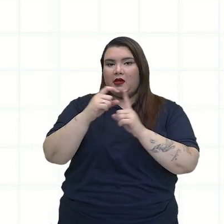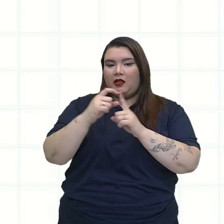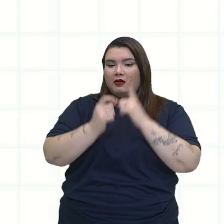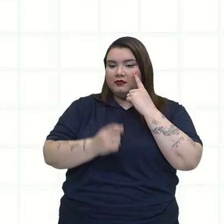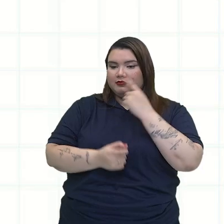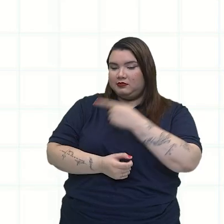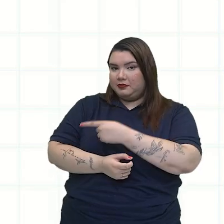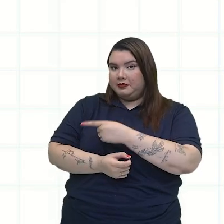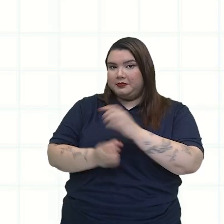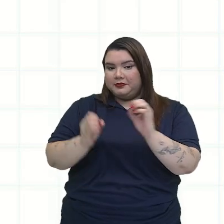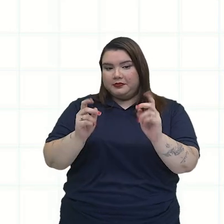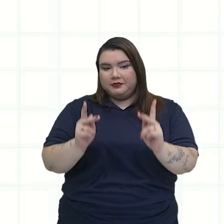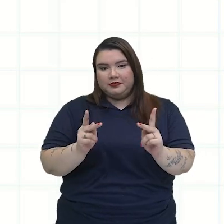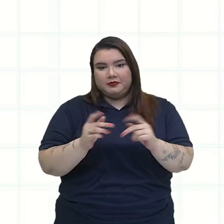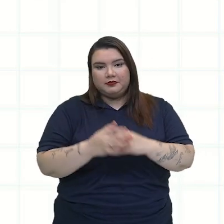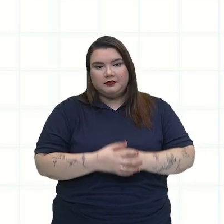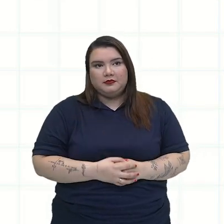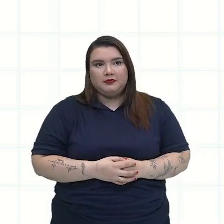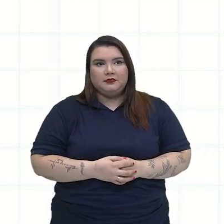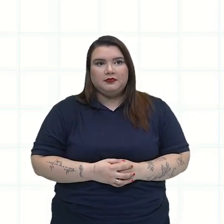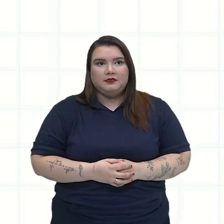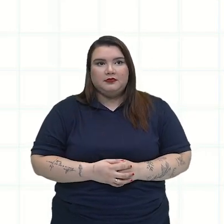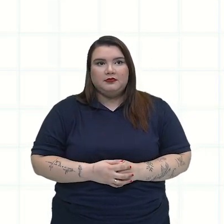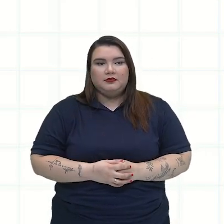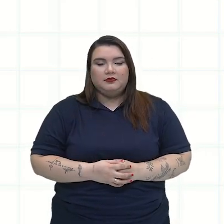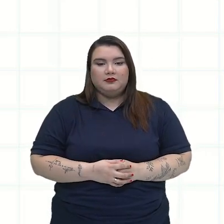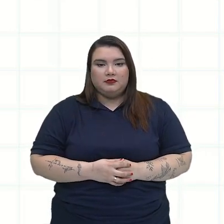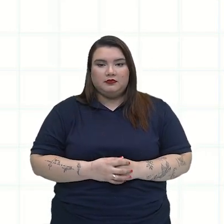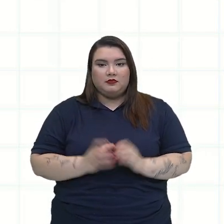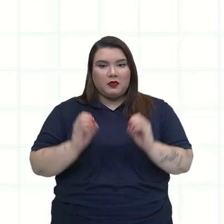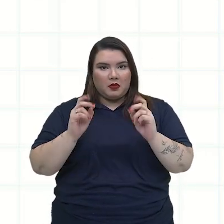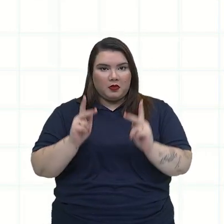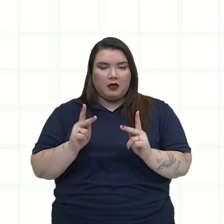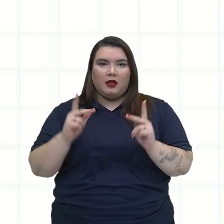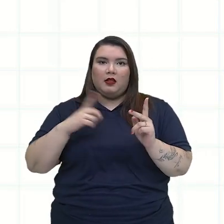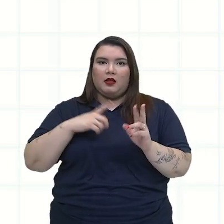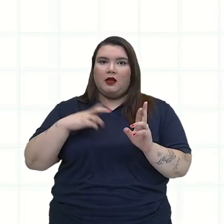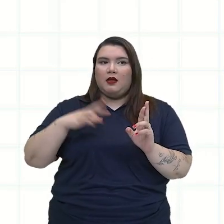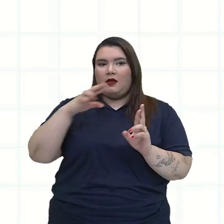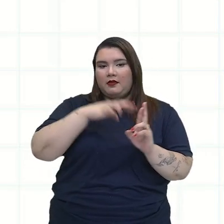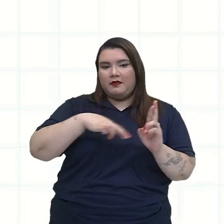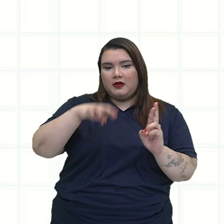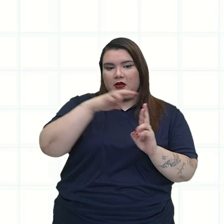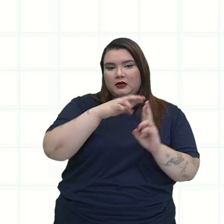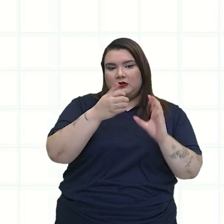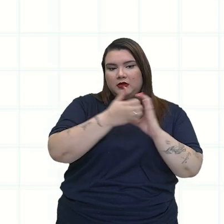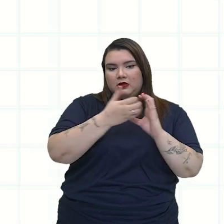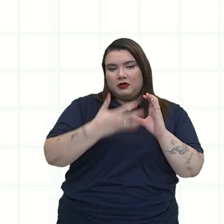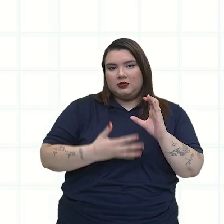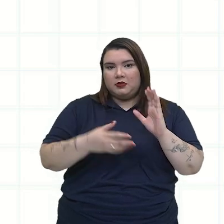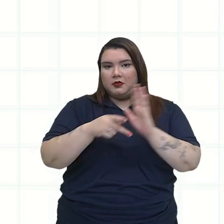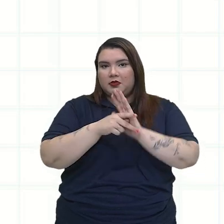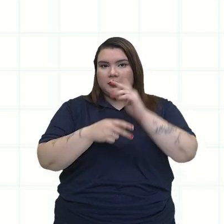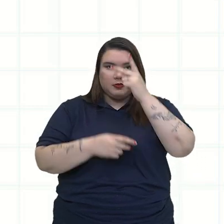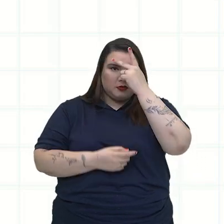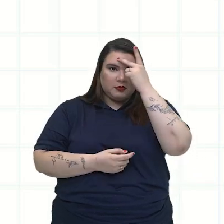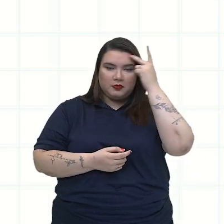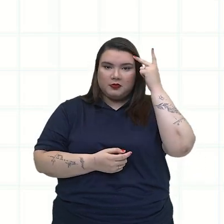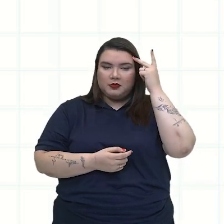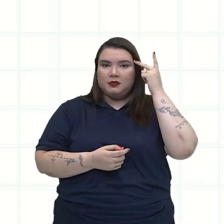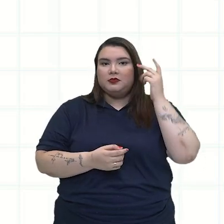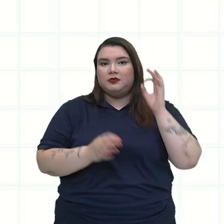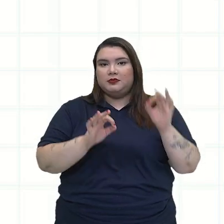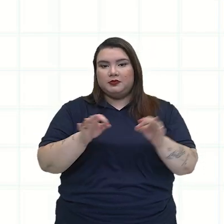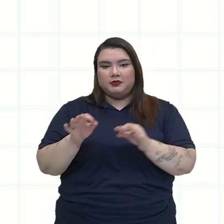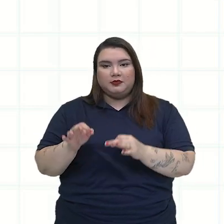disorganized. She is disorganized. Eu estou falando sobre uma característica dela, algo da